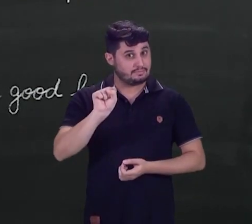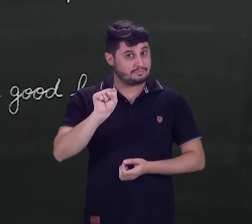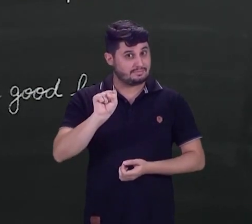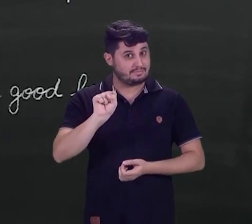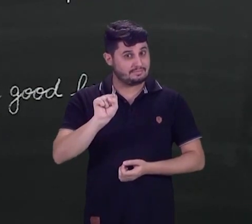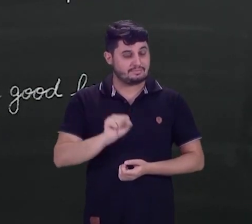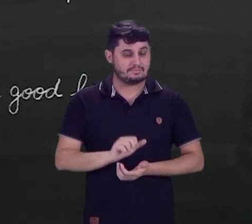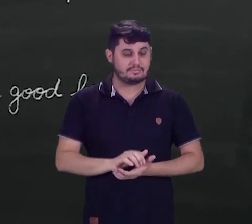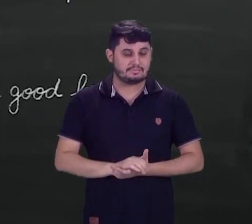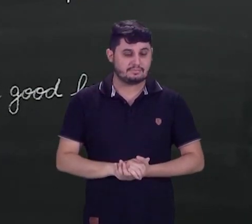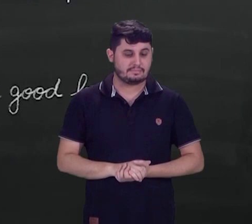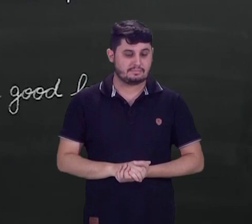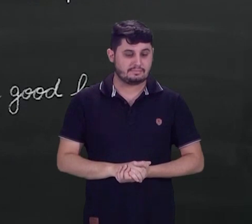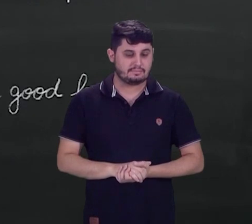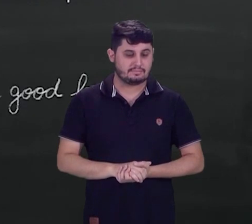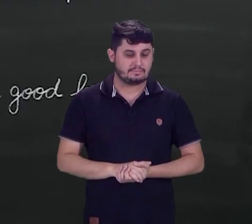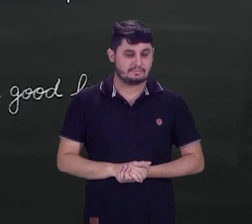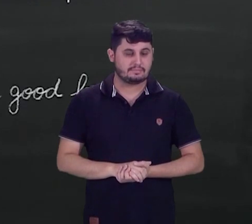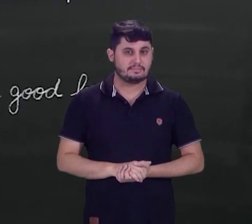S,